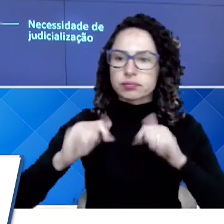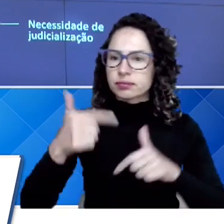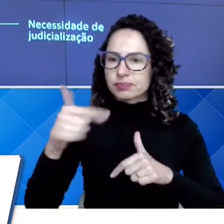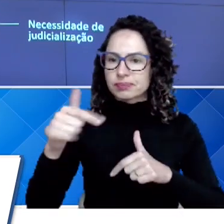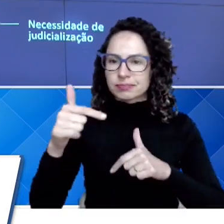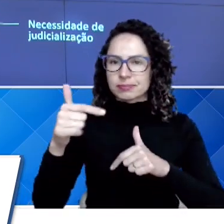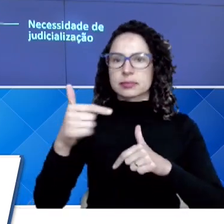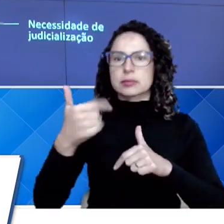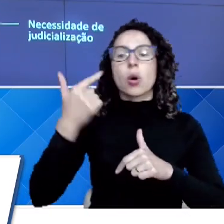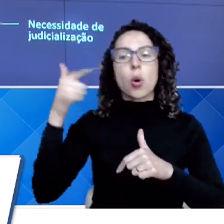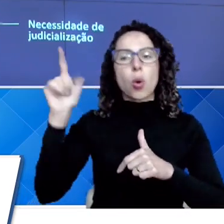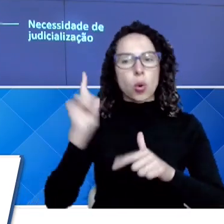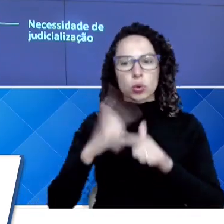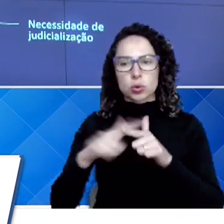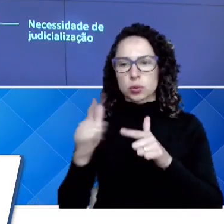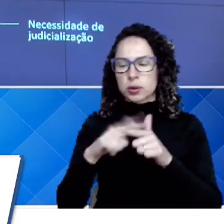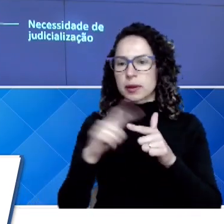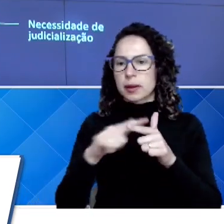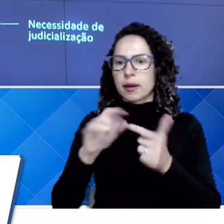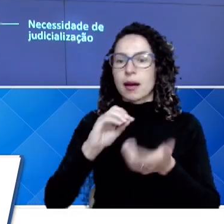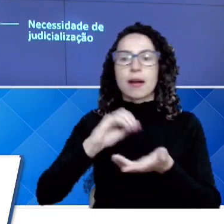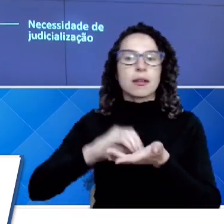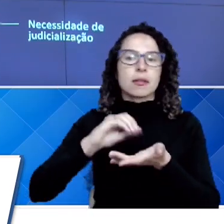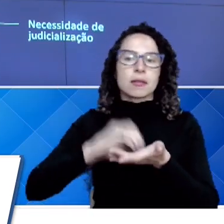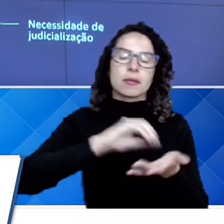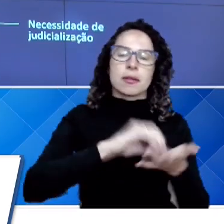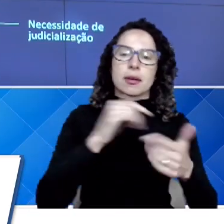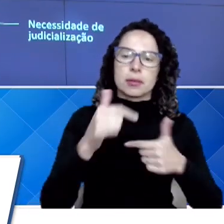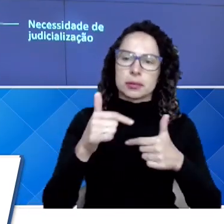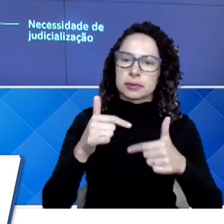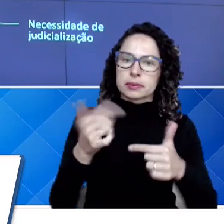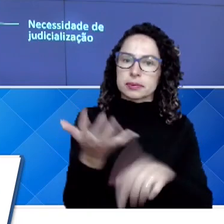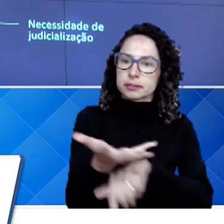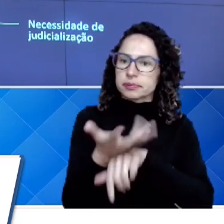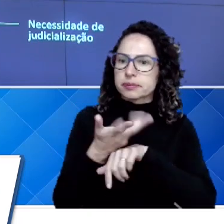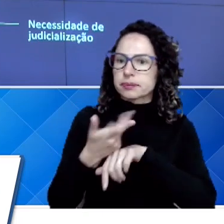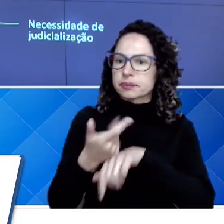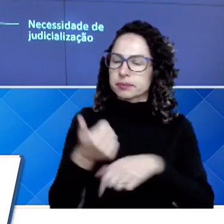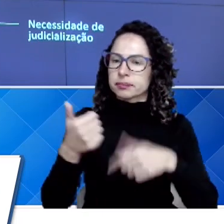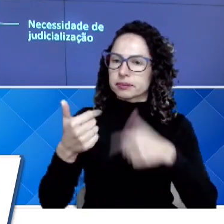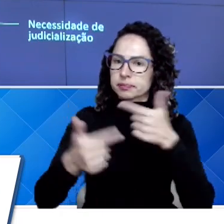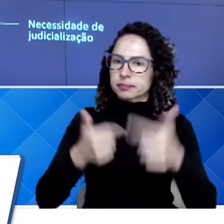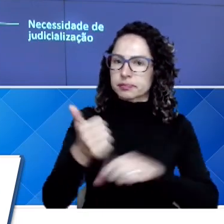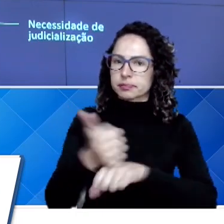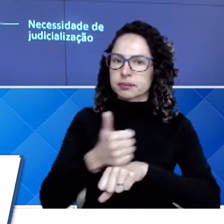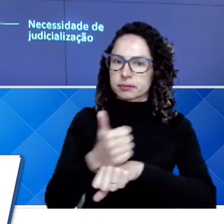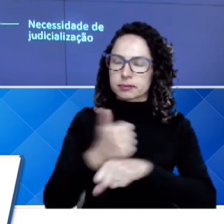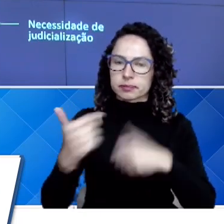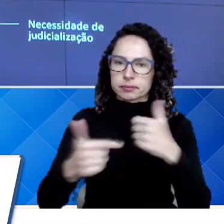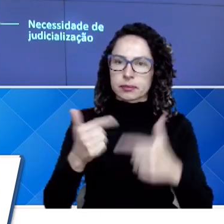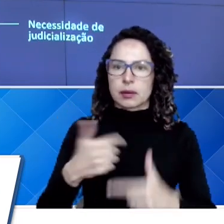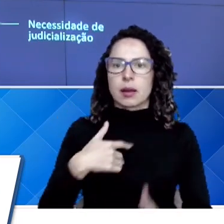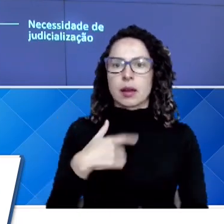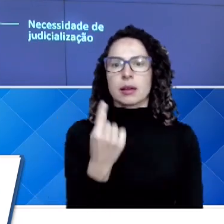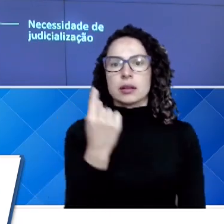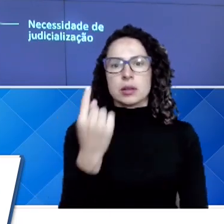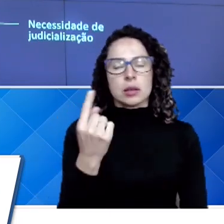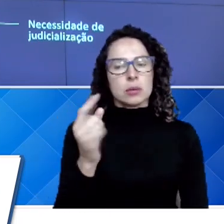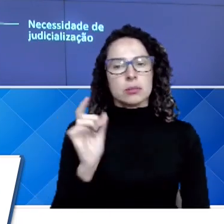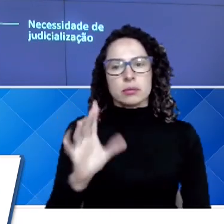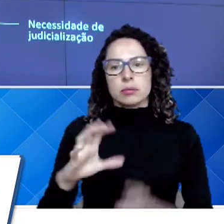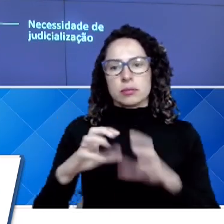problema, inadequação dos serviços prestados. Acabei de falar, né? Aqui em Franca nós temos apenas o SER que presta esse serviço e